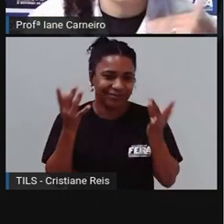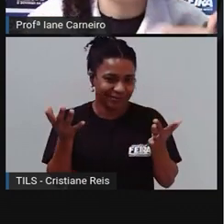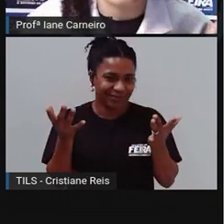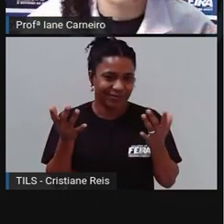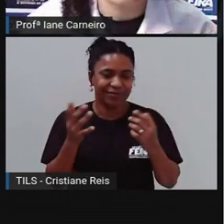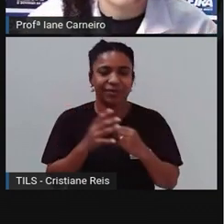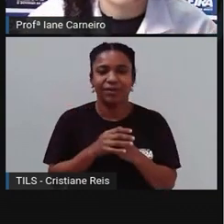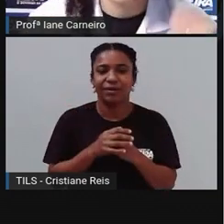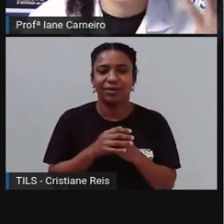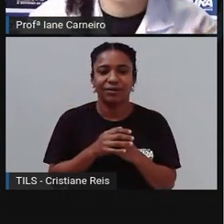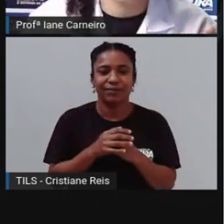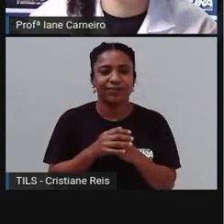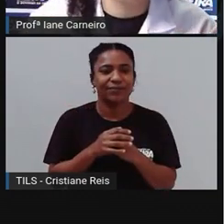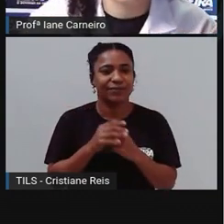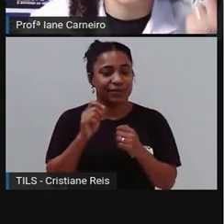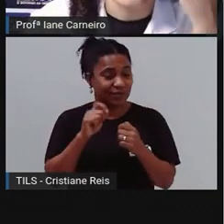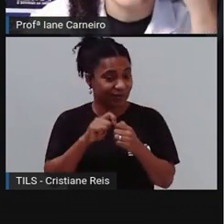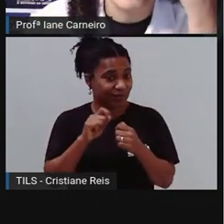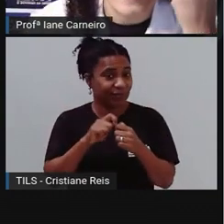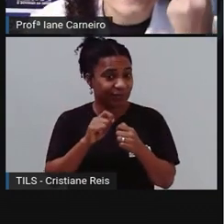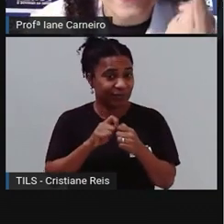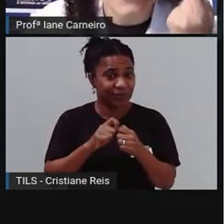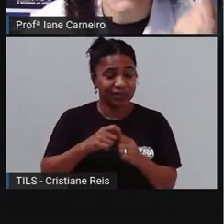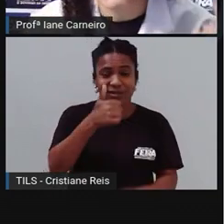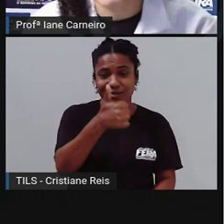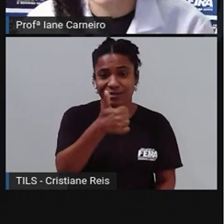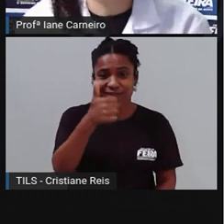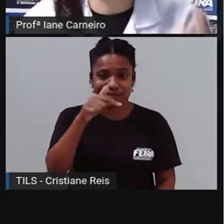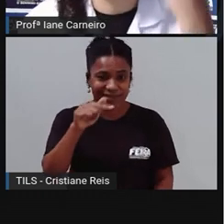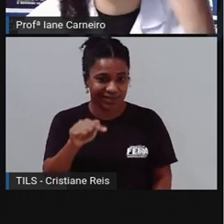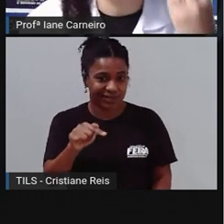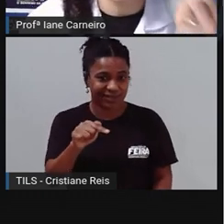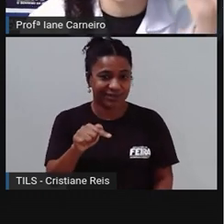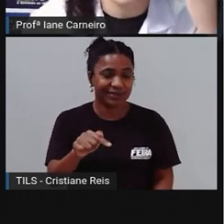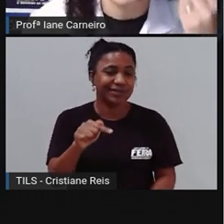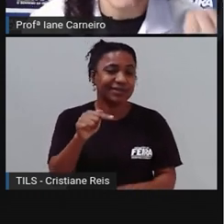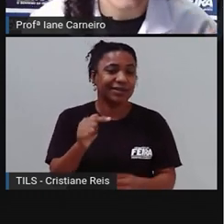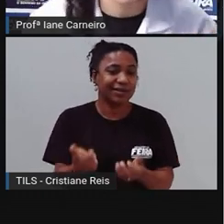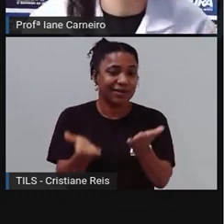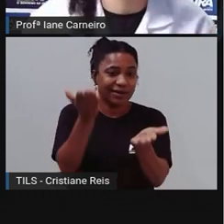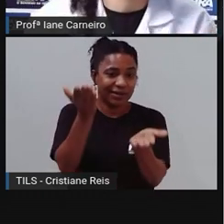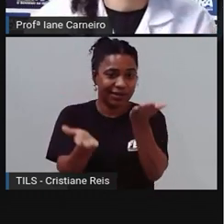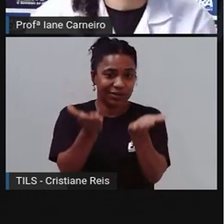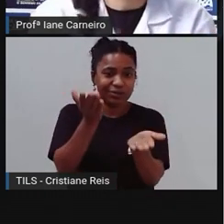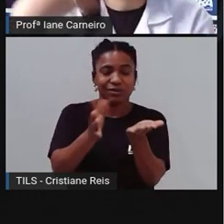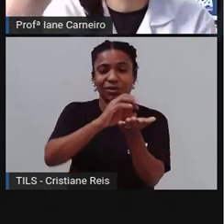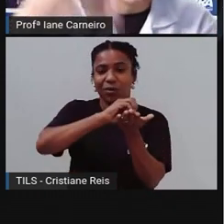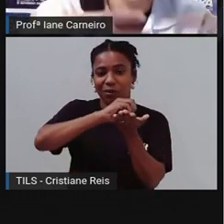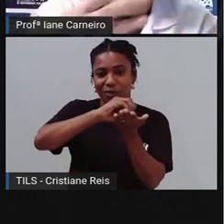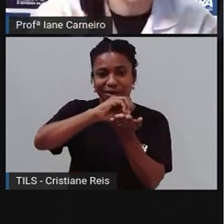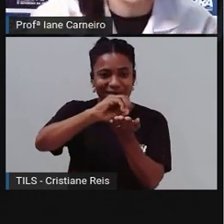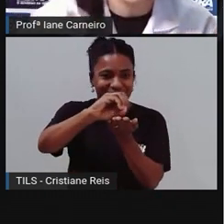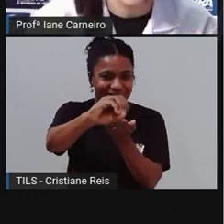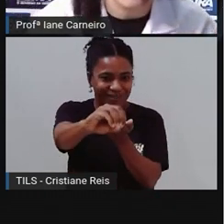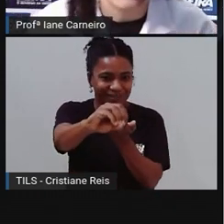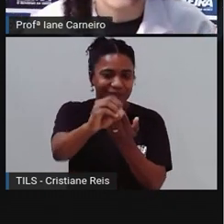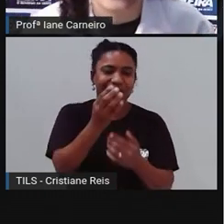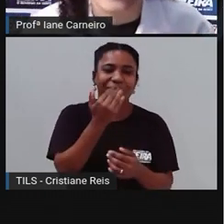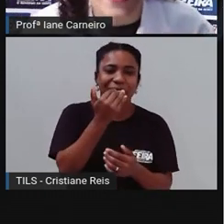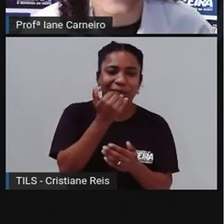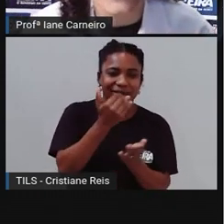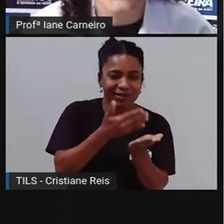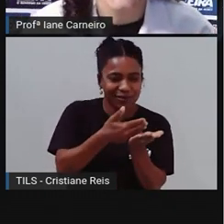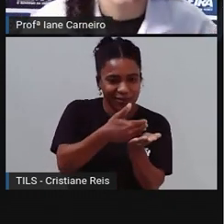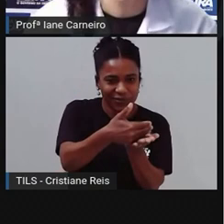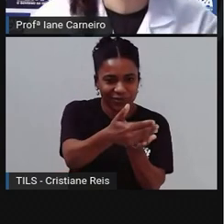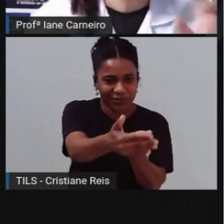e eles produziram 17 quilos de lixo orgânico, né, que é aquelas sobras de alimentos, tá